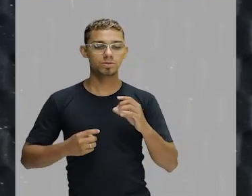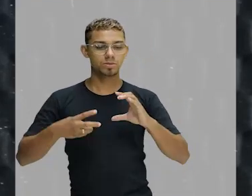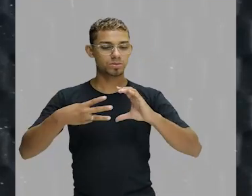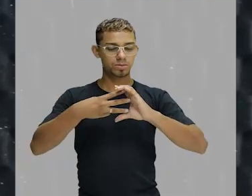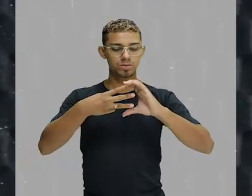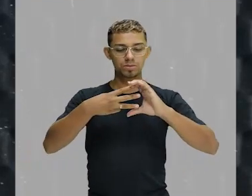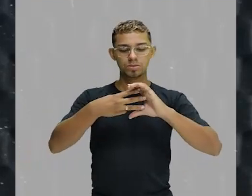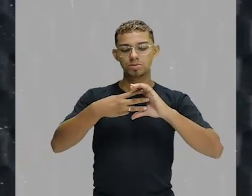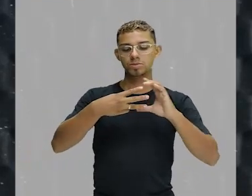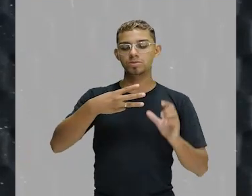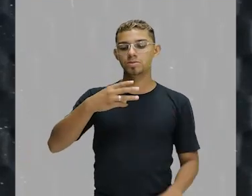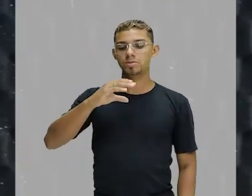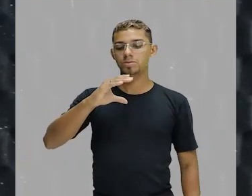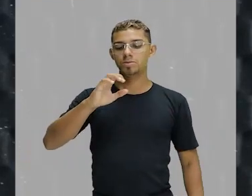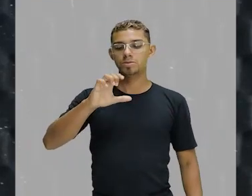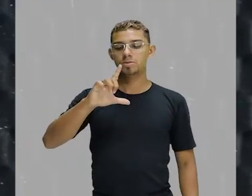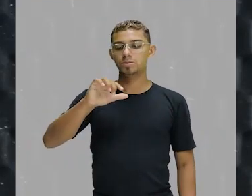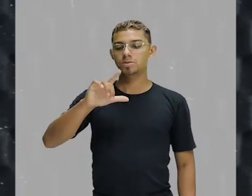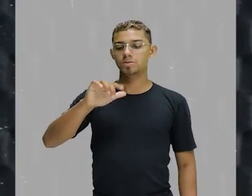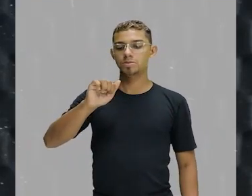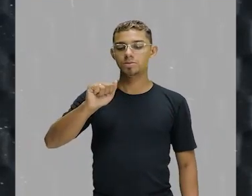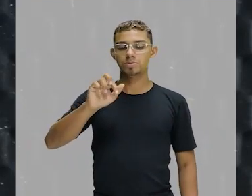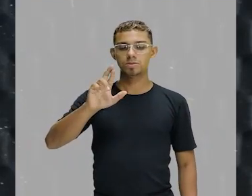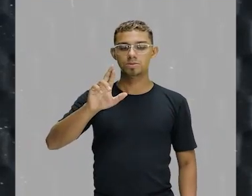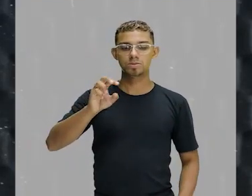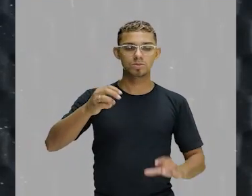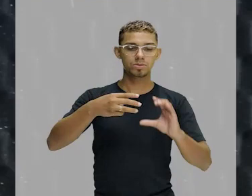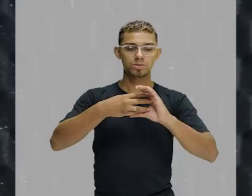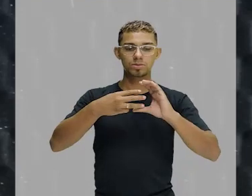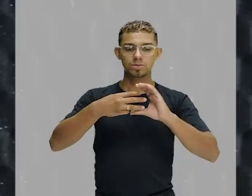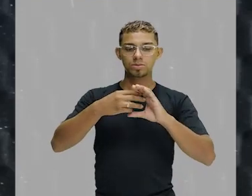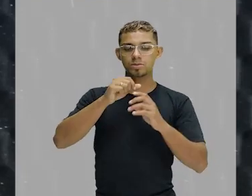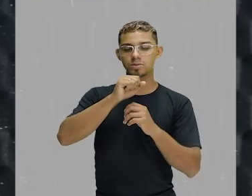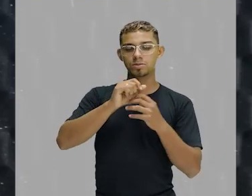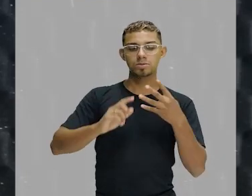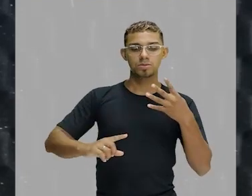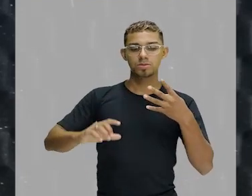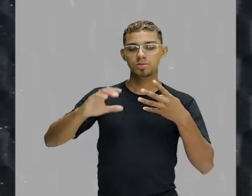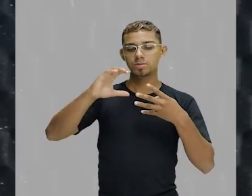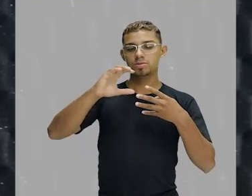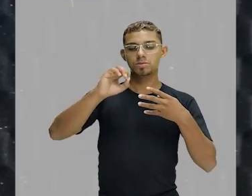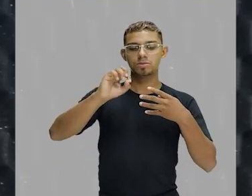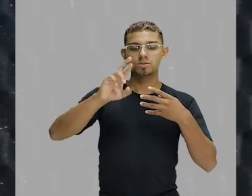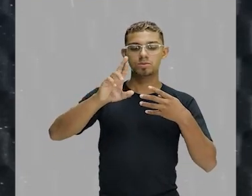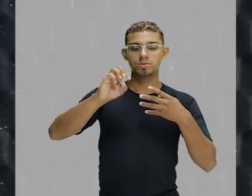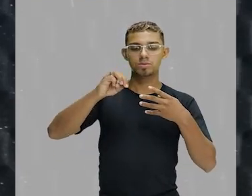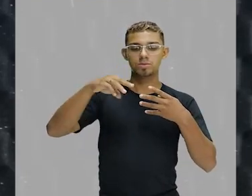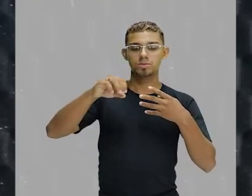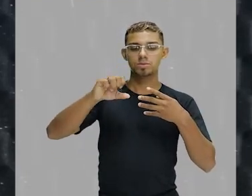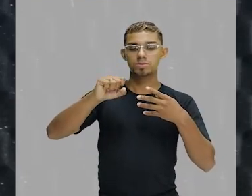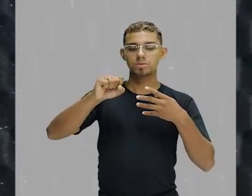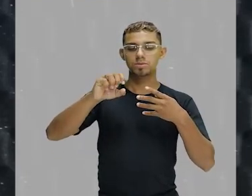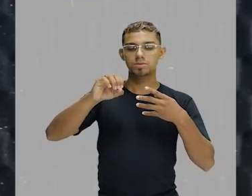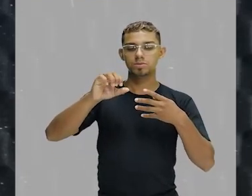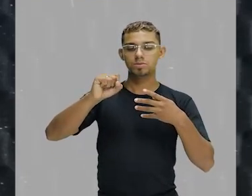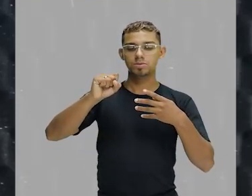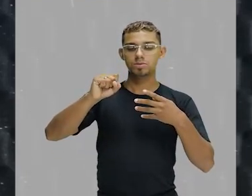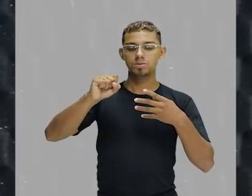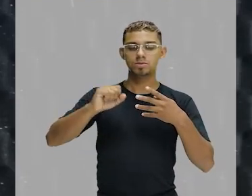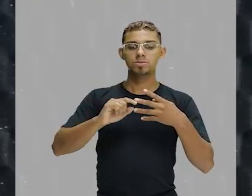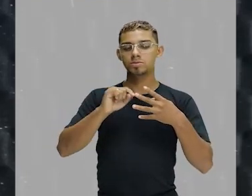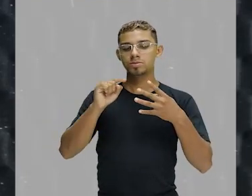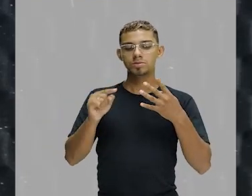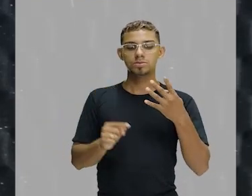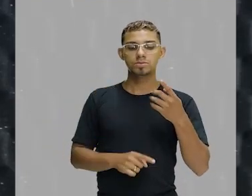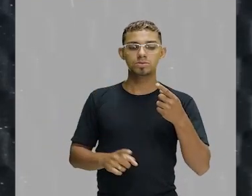cromossomos, como vocês podem observar aqui no núcleo dessa célula. Então, ela vai ter 4